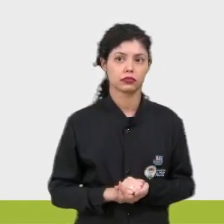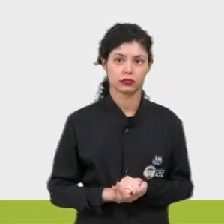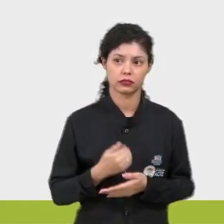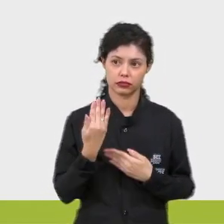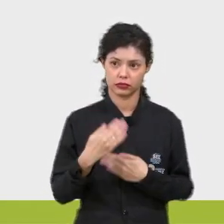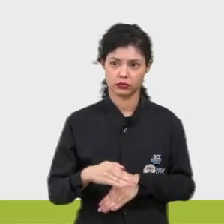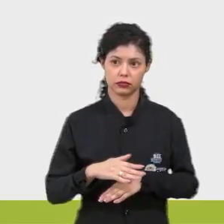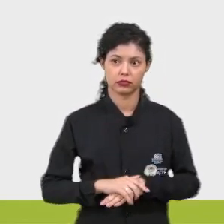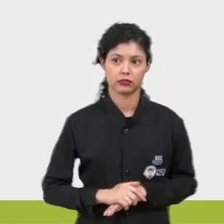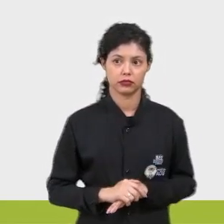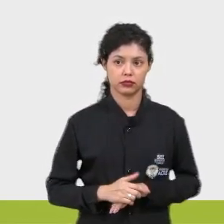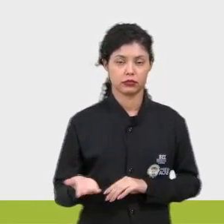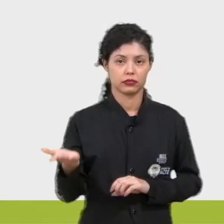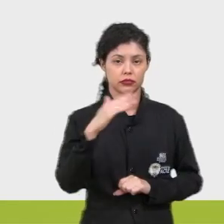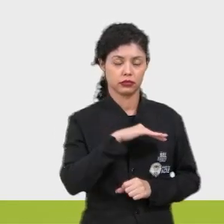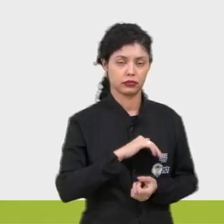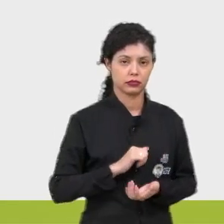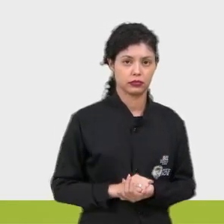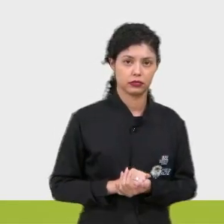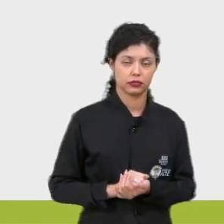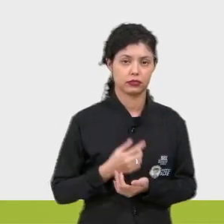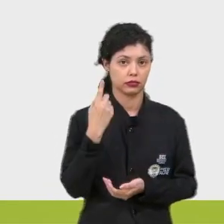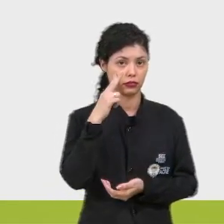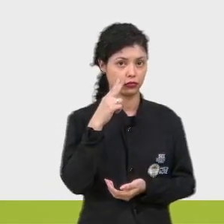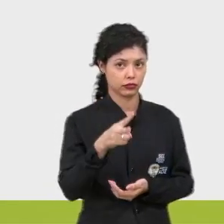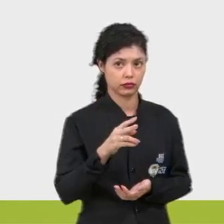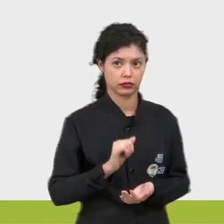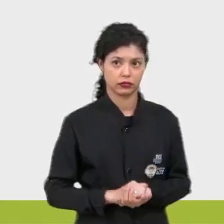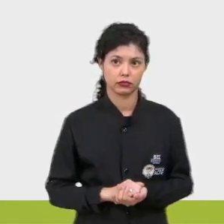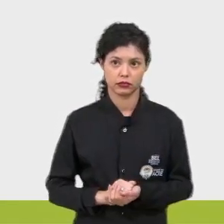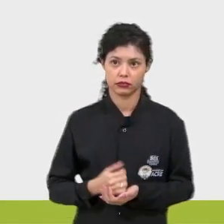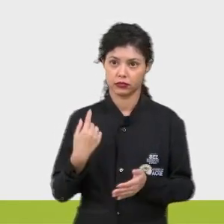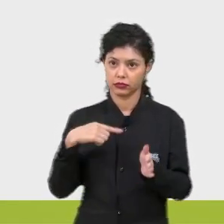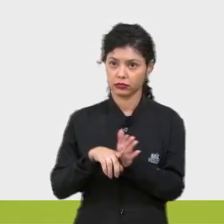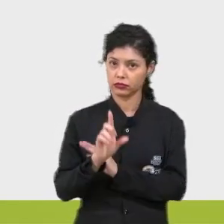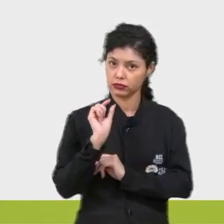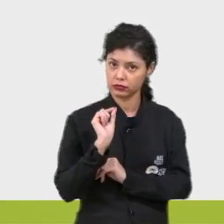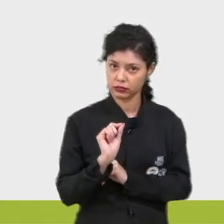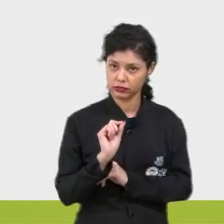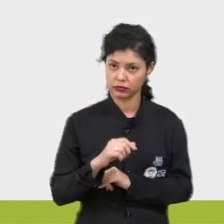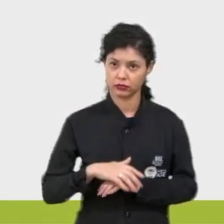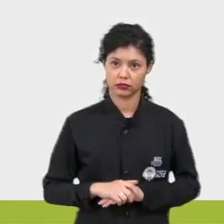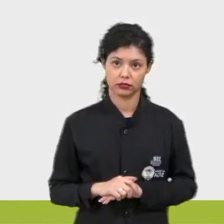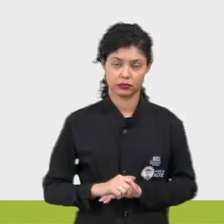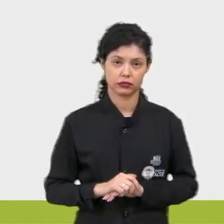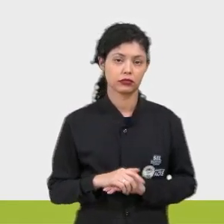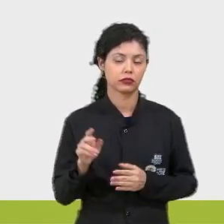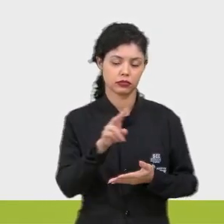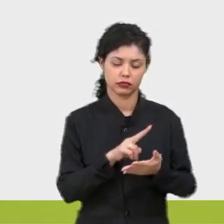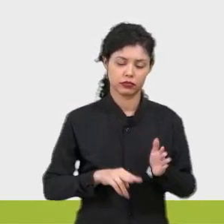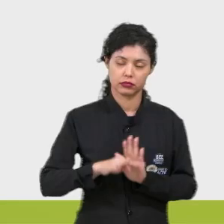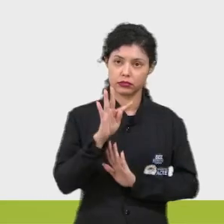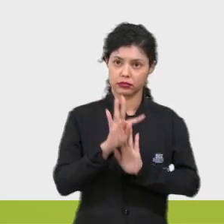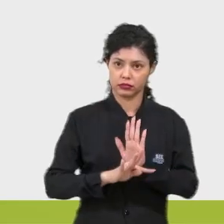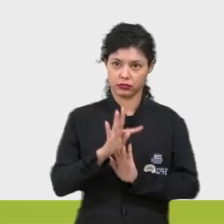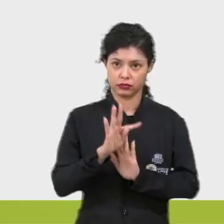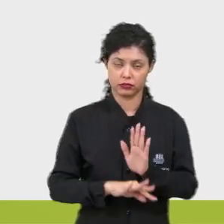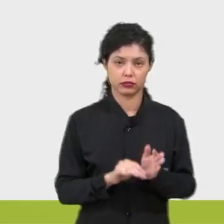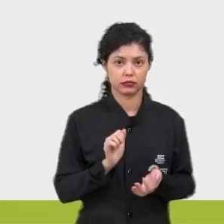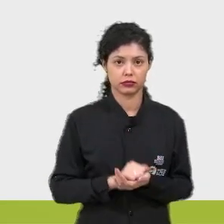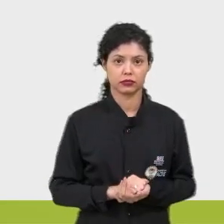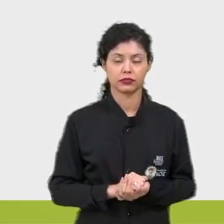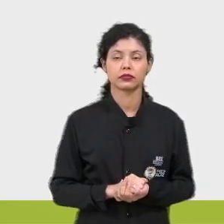nas provas. Mas vamos lá ver a questão. Primeiro, essa questão, dessa vez eu vou ler o texto e depois nós vamos